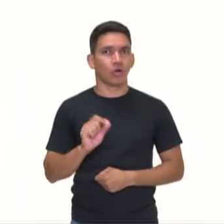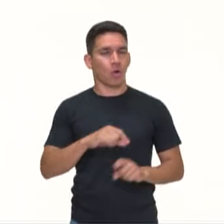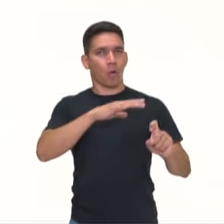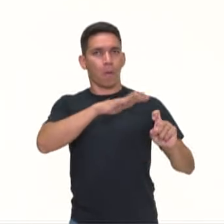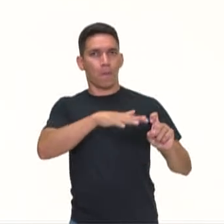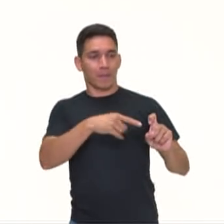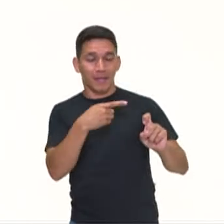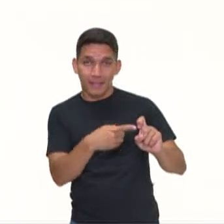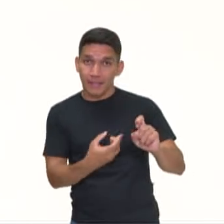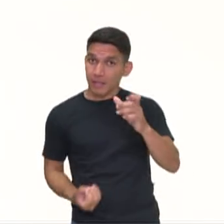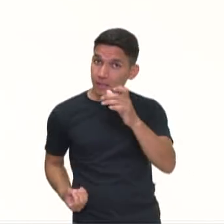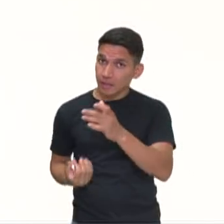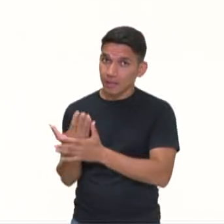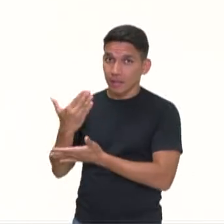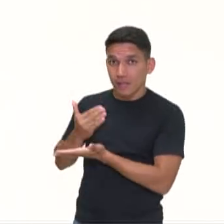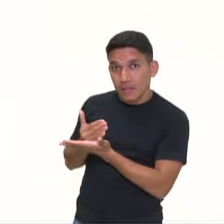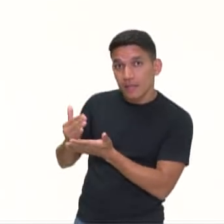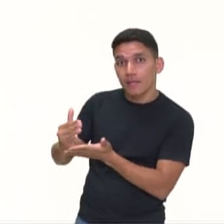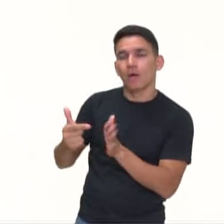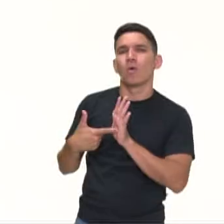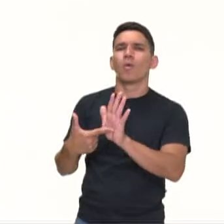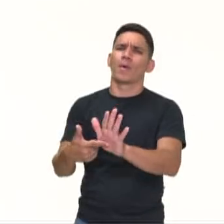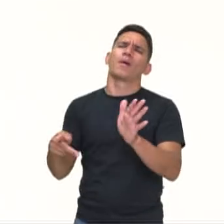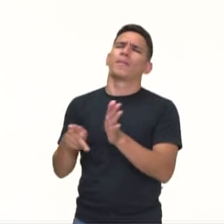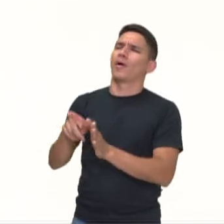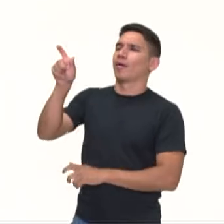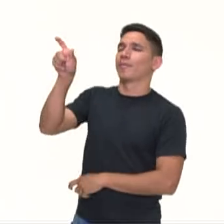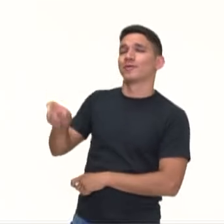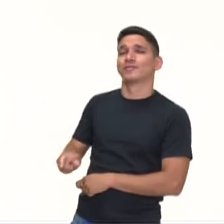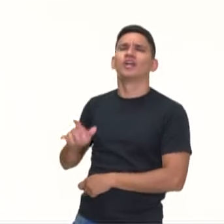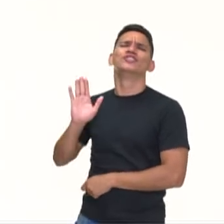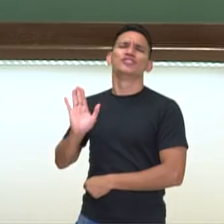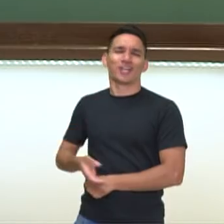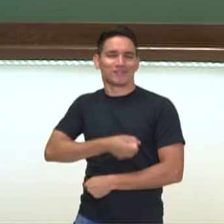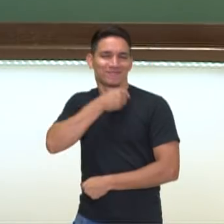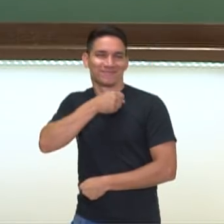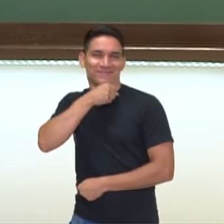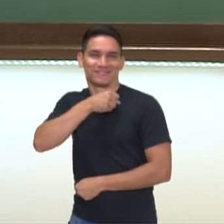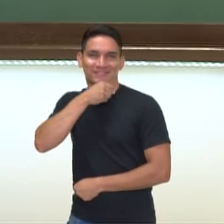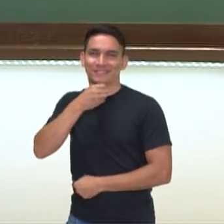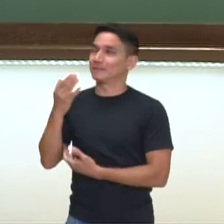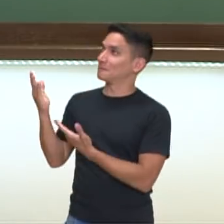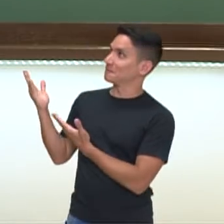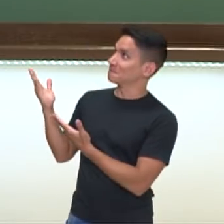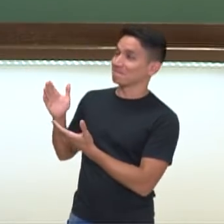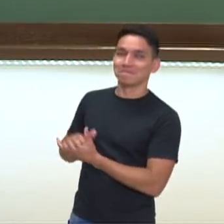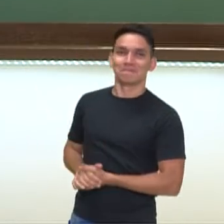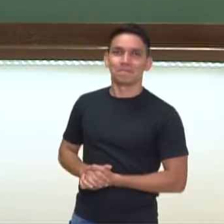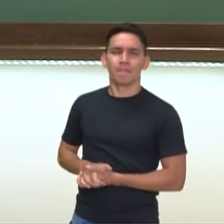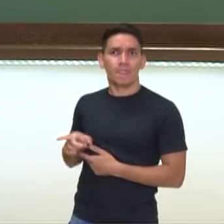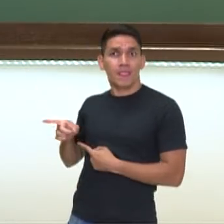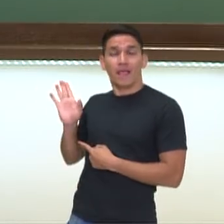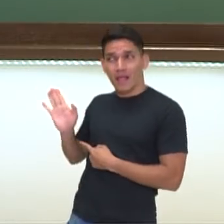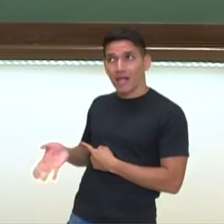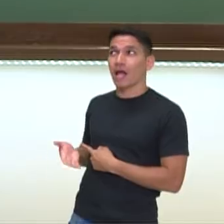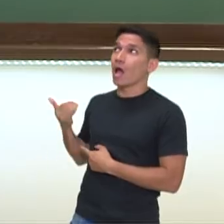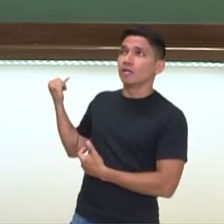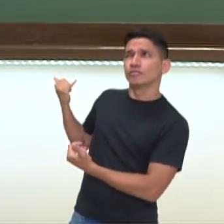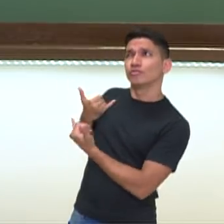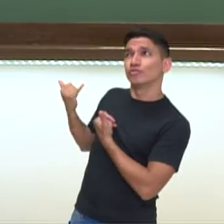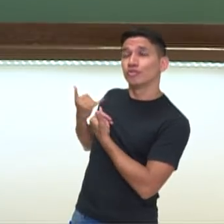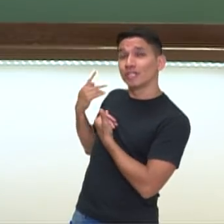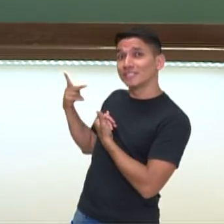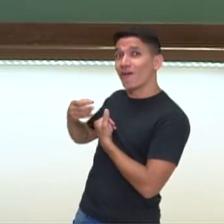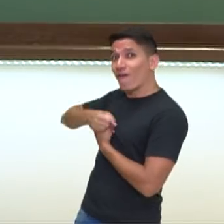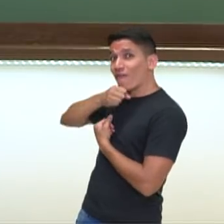origem, eles são geralmente narrados pelos anciãos da comunidade, ou seja, pelos mais velhos. São pessoas que ouviram, os avós que ouviram dos